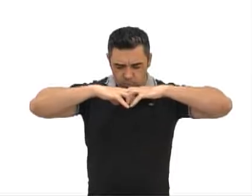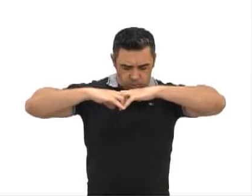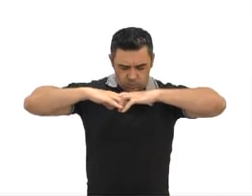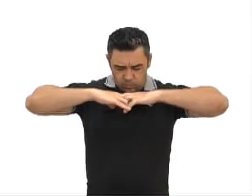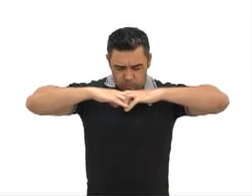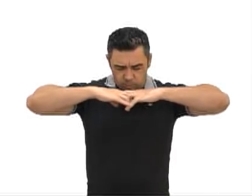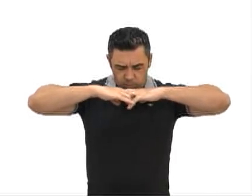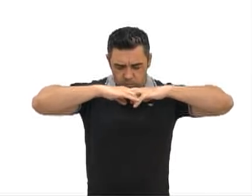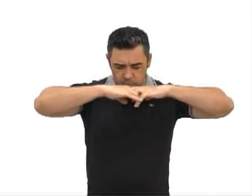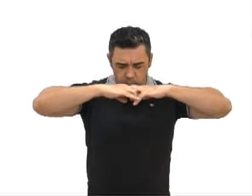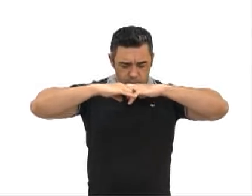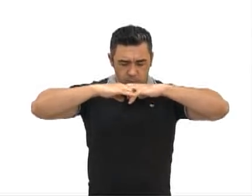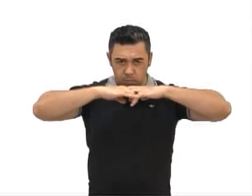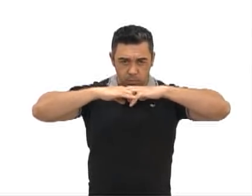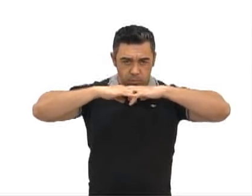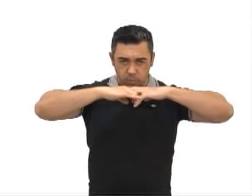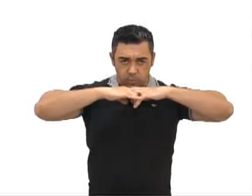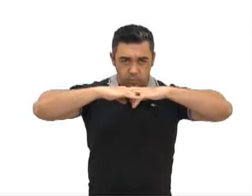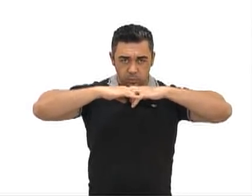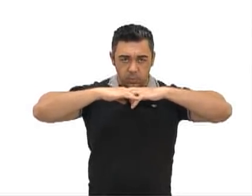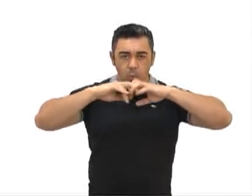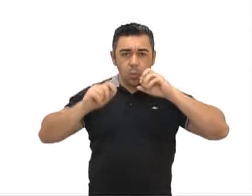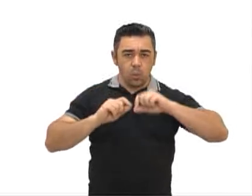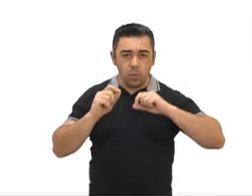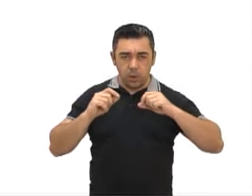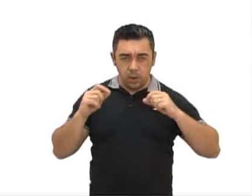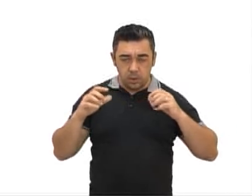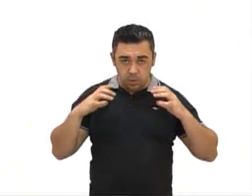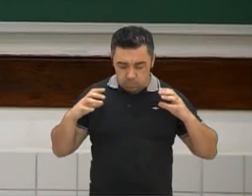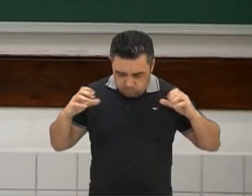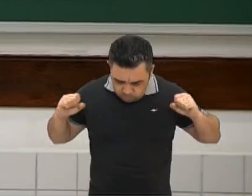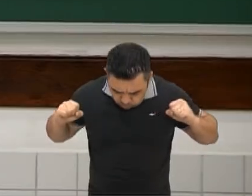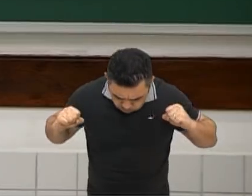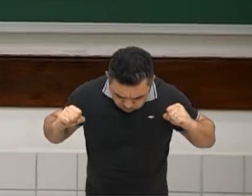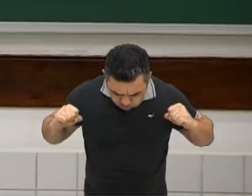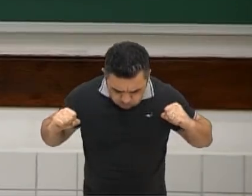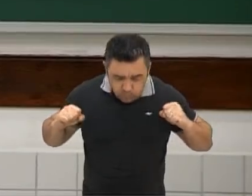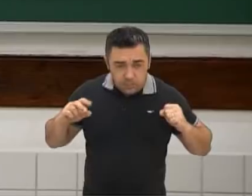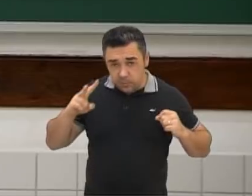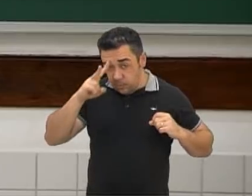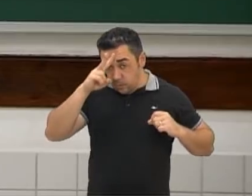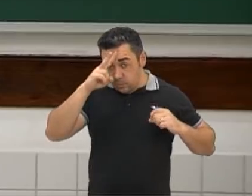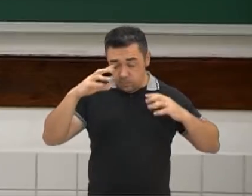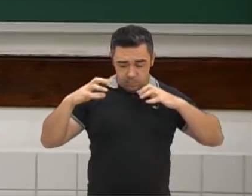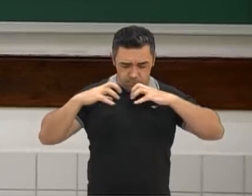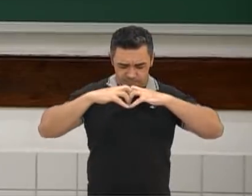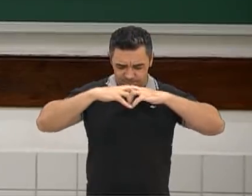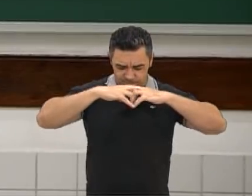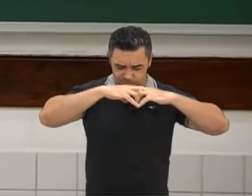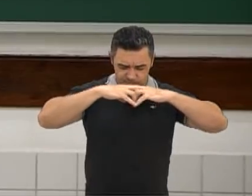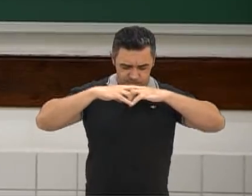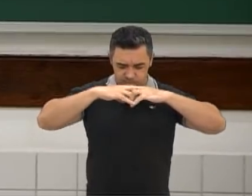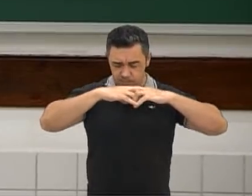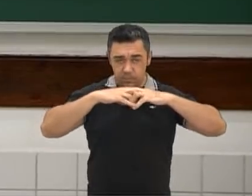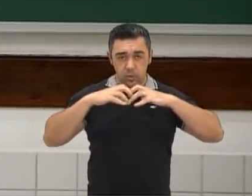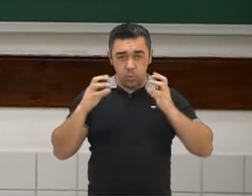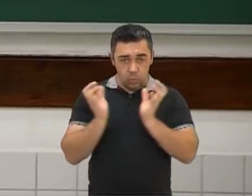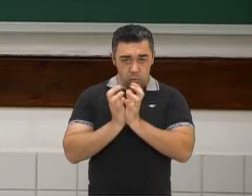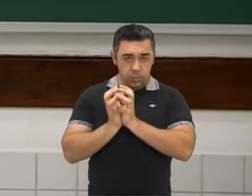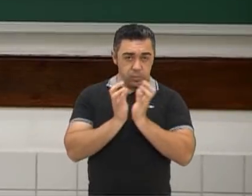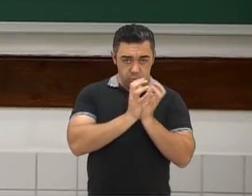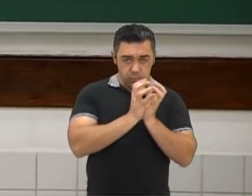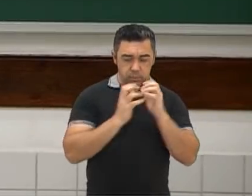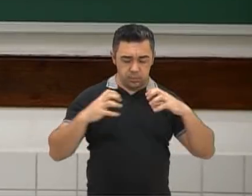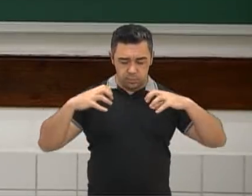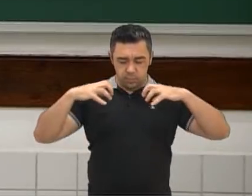feita apenas com o uso dos pés. Então, o que acontece? Um grupo de jogadores de cada equipe,